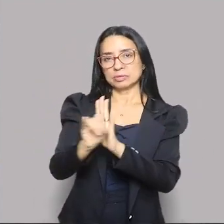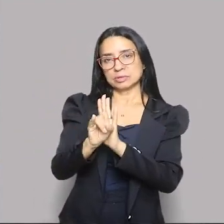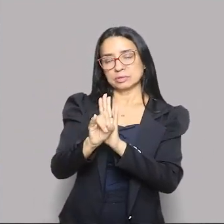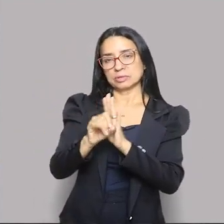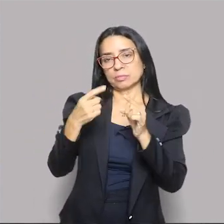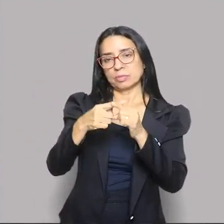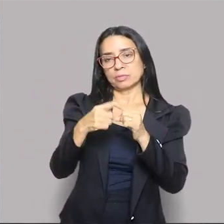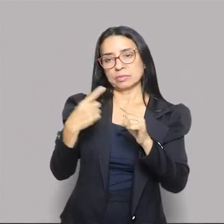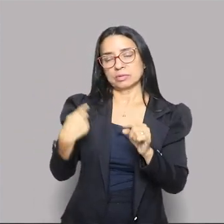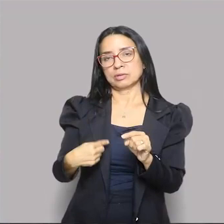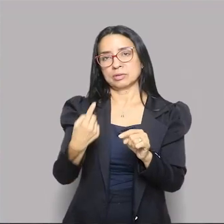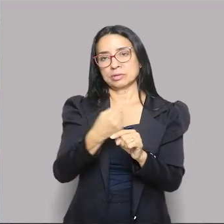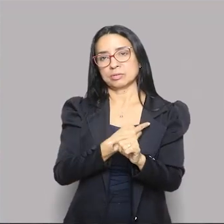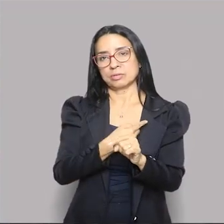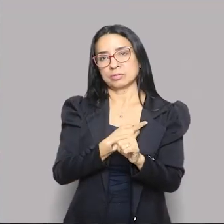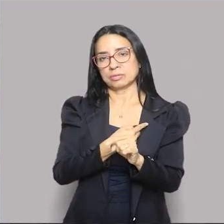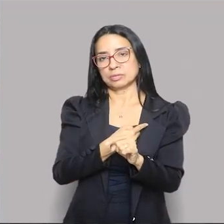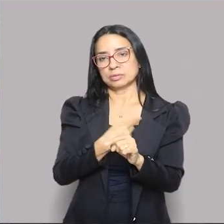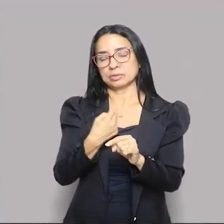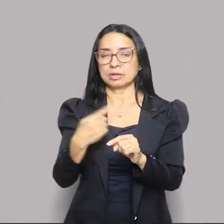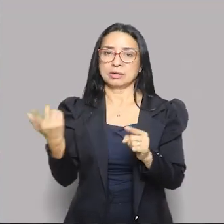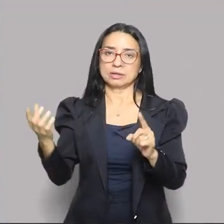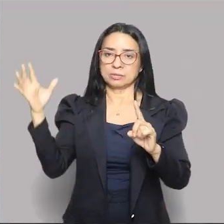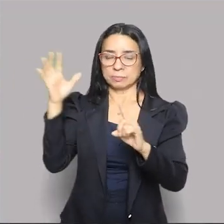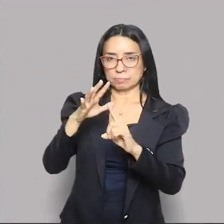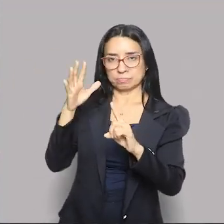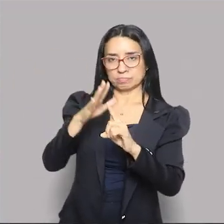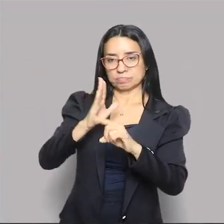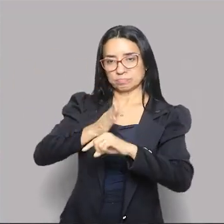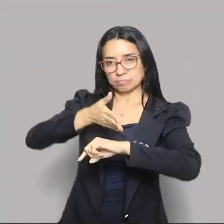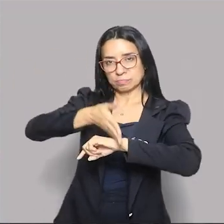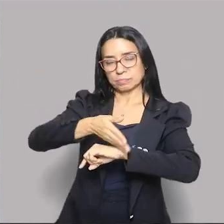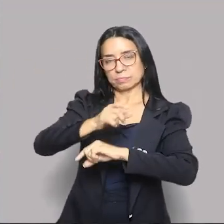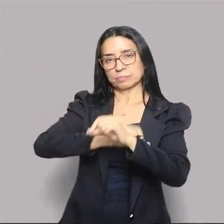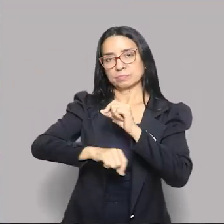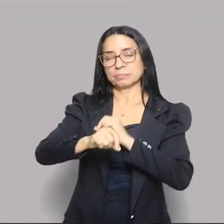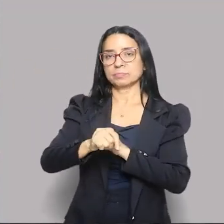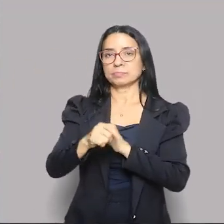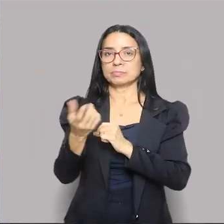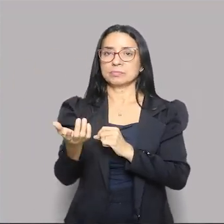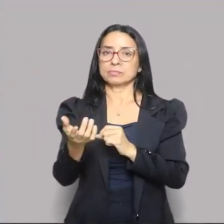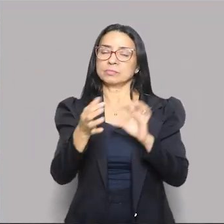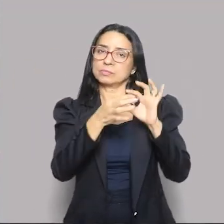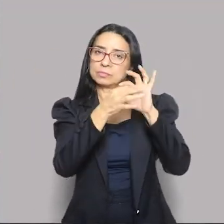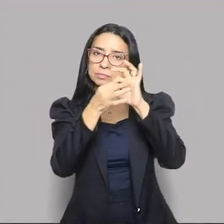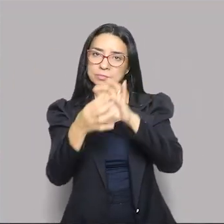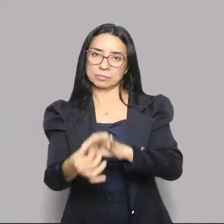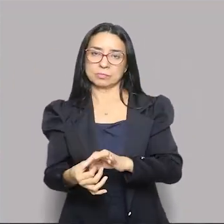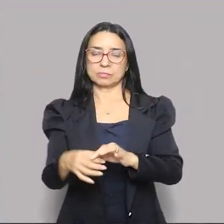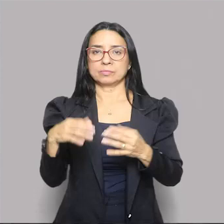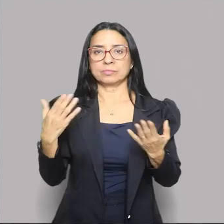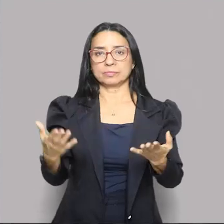indivíduo, somos influenciados e interferidos diretamente pelo contexto no qual nós